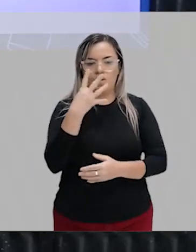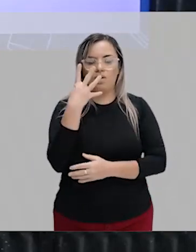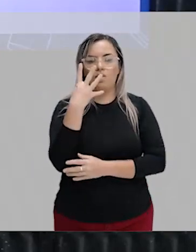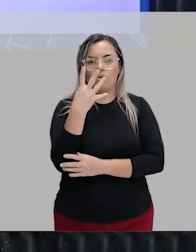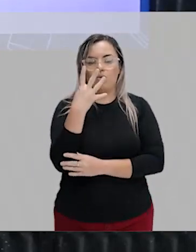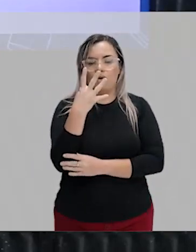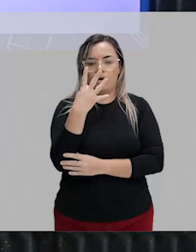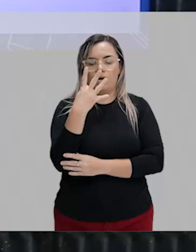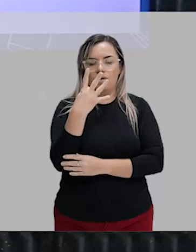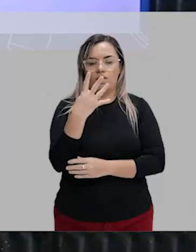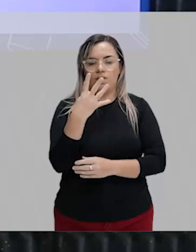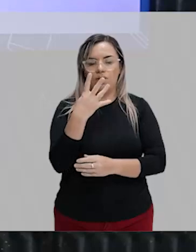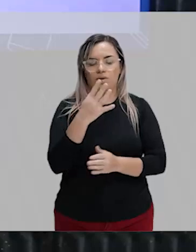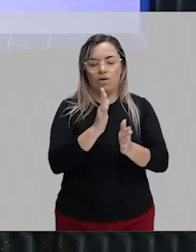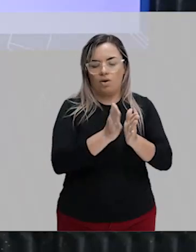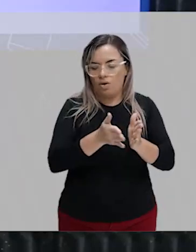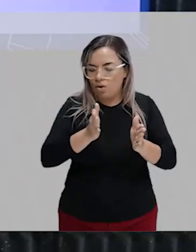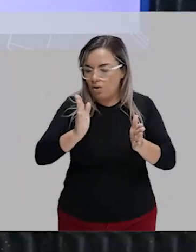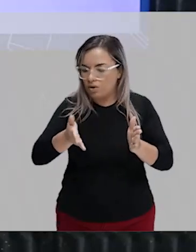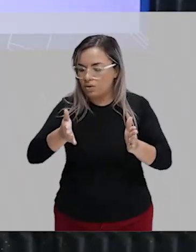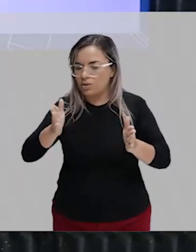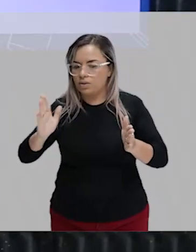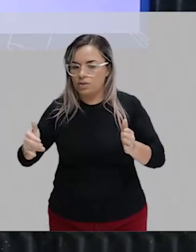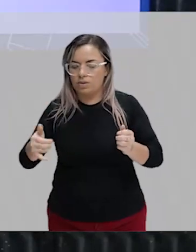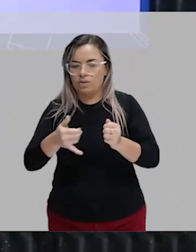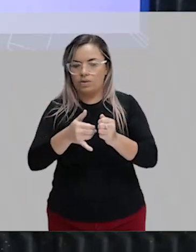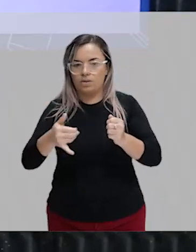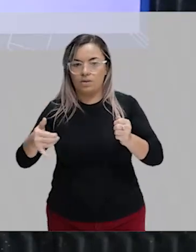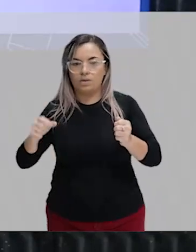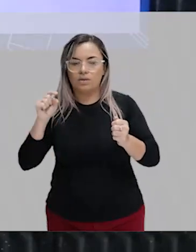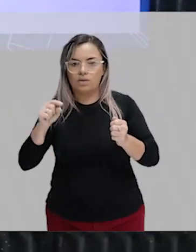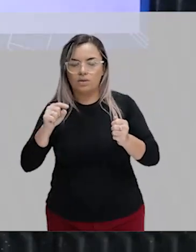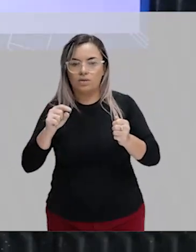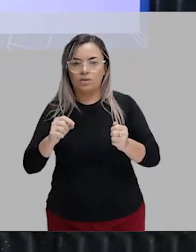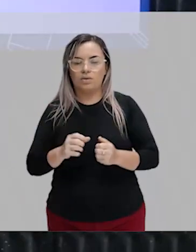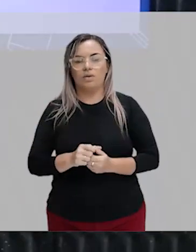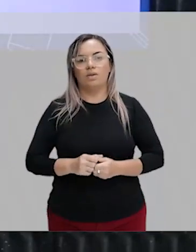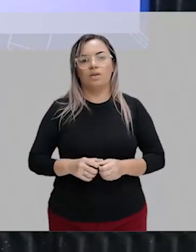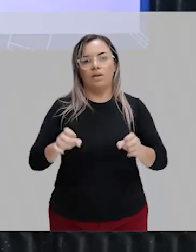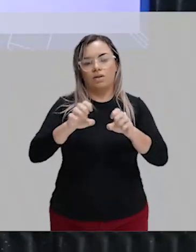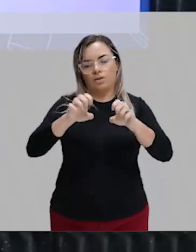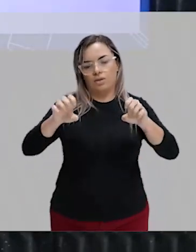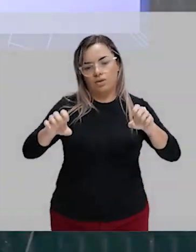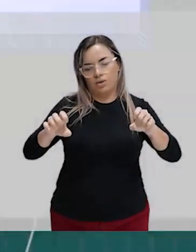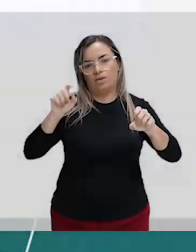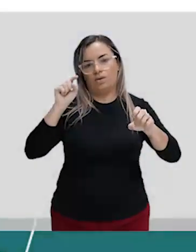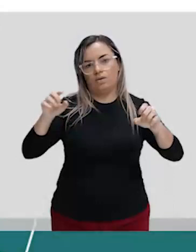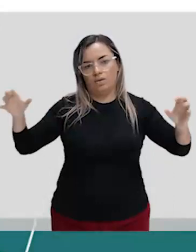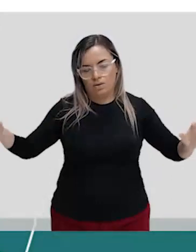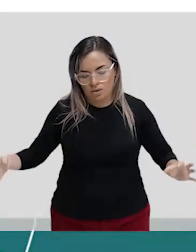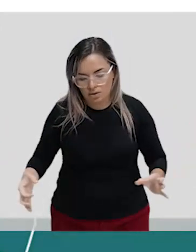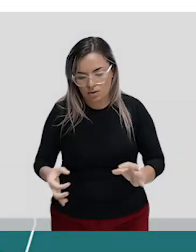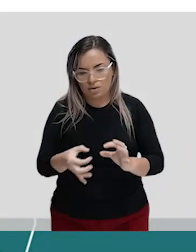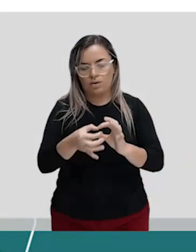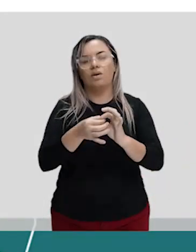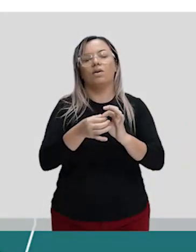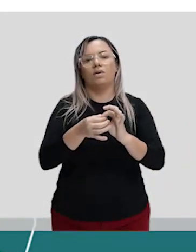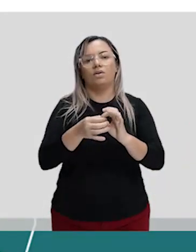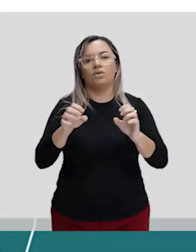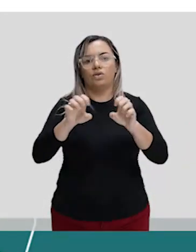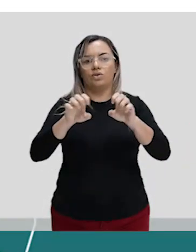4 subunidades. Então, a união dessas subunidades é o que a gente chama de estrutura